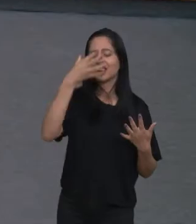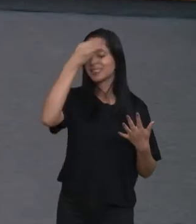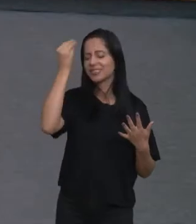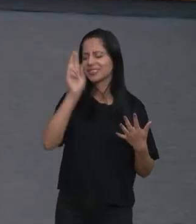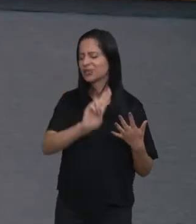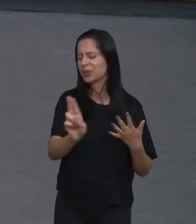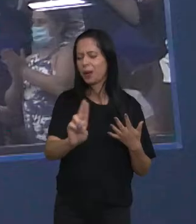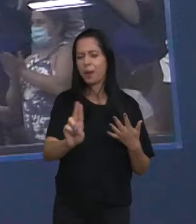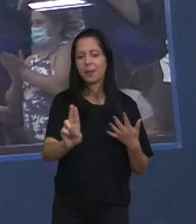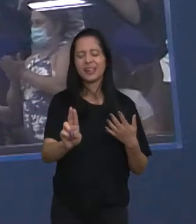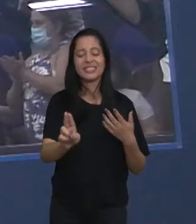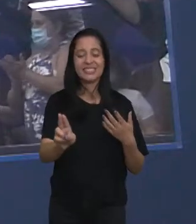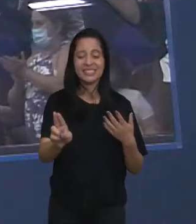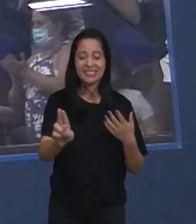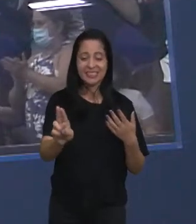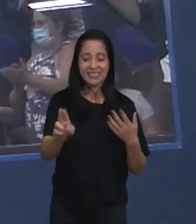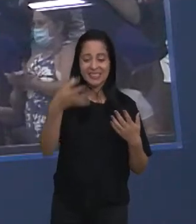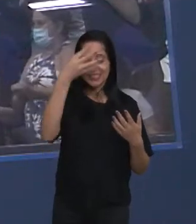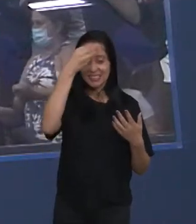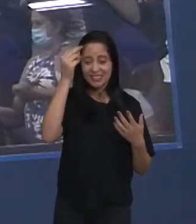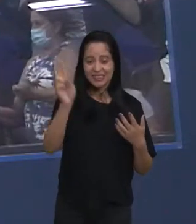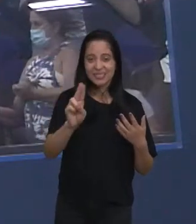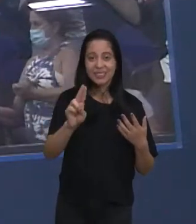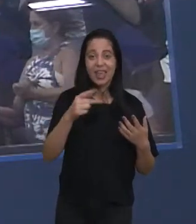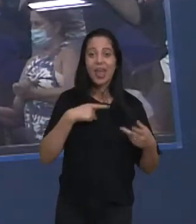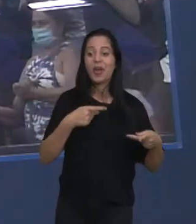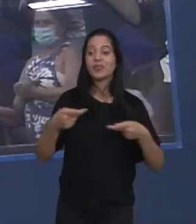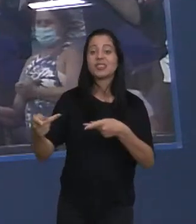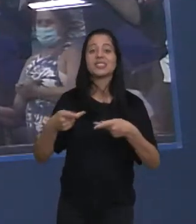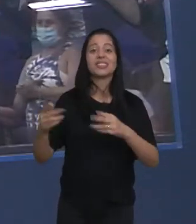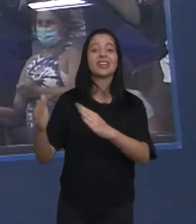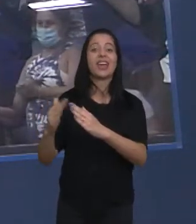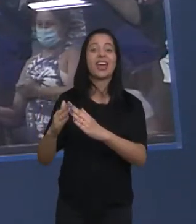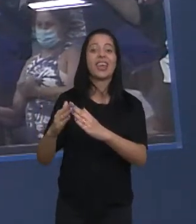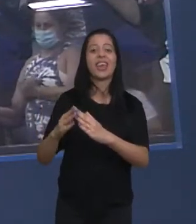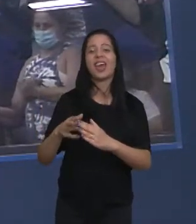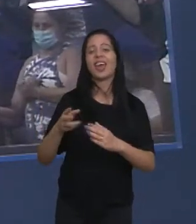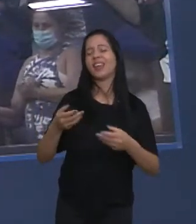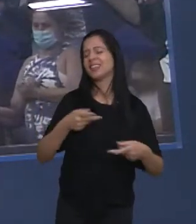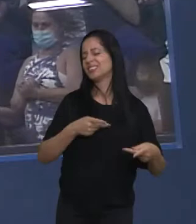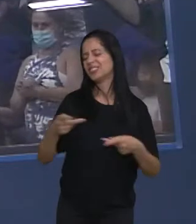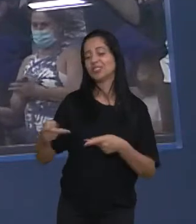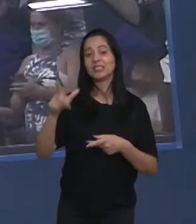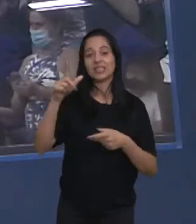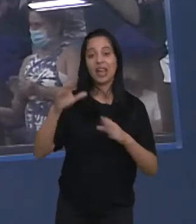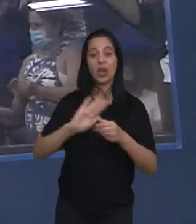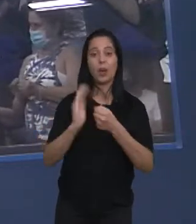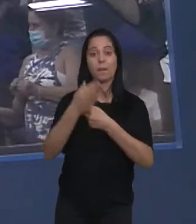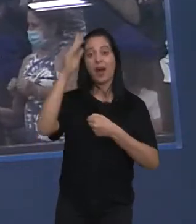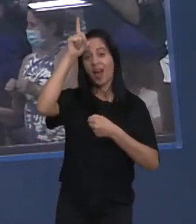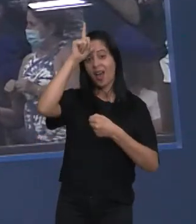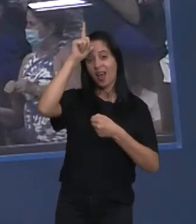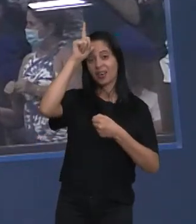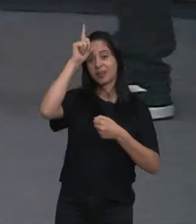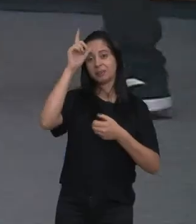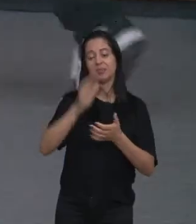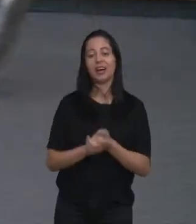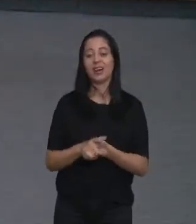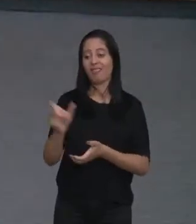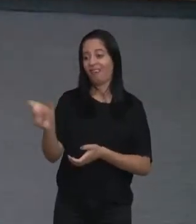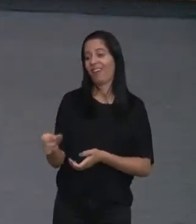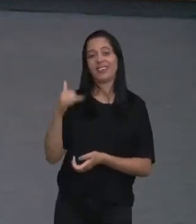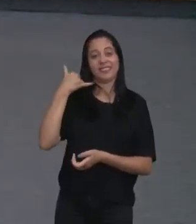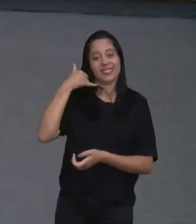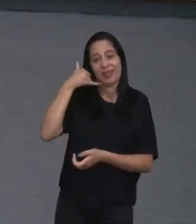nome, fui na casa dele, procurei ele muito lá no Campo dos Alemães, ele não tem celular, um